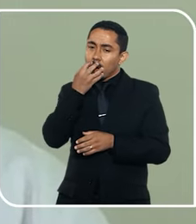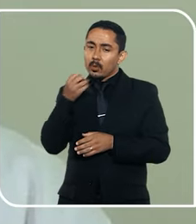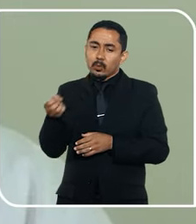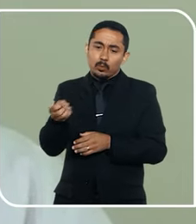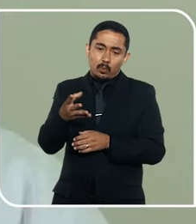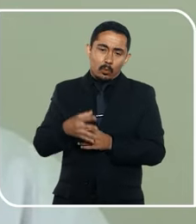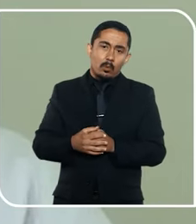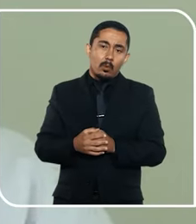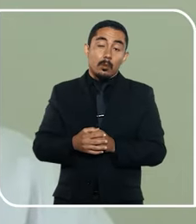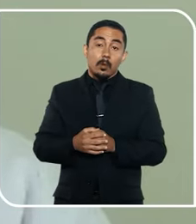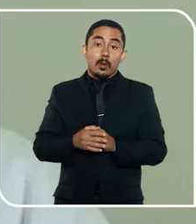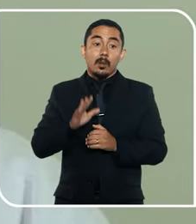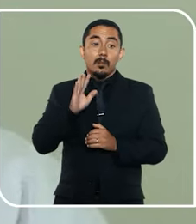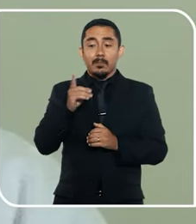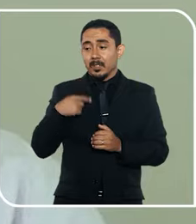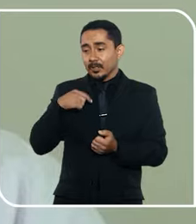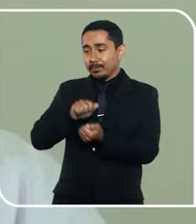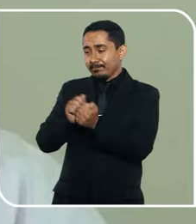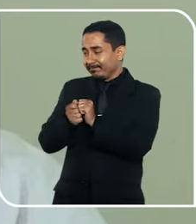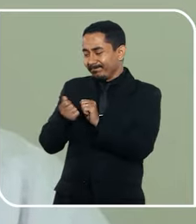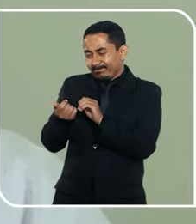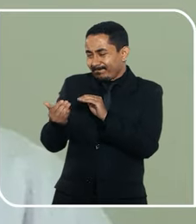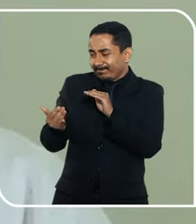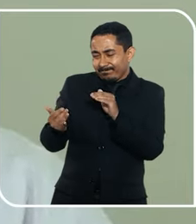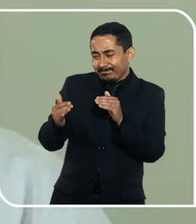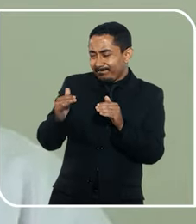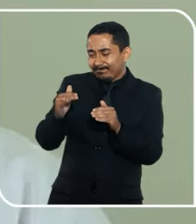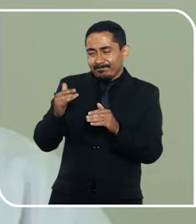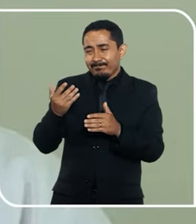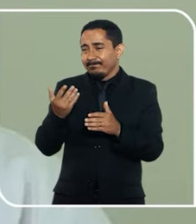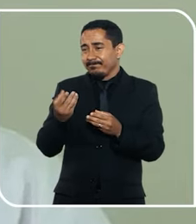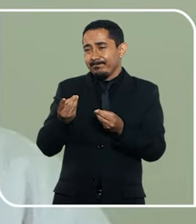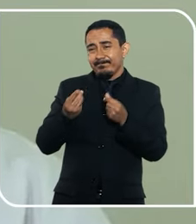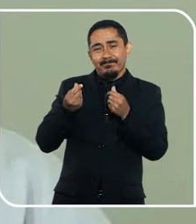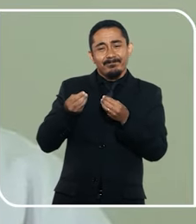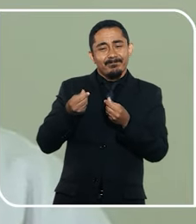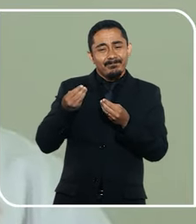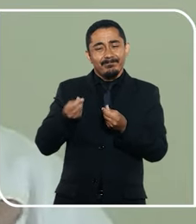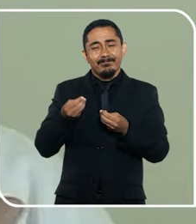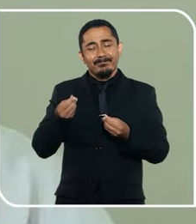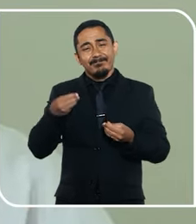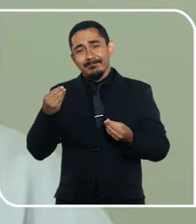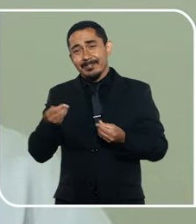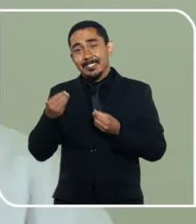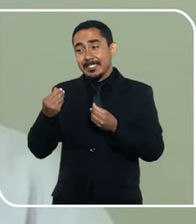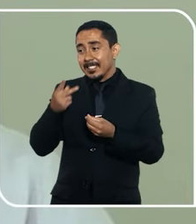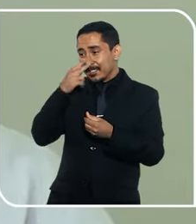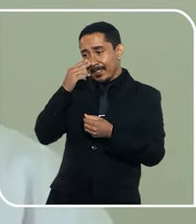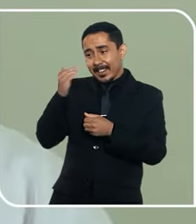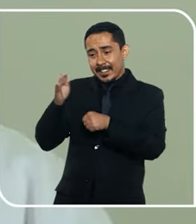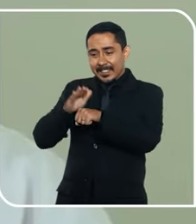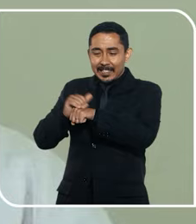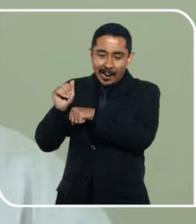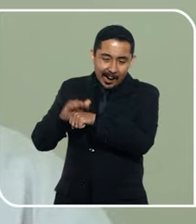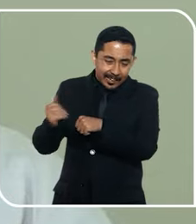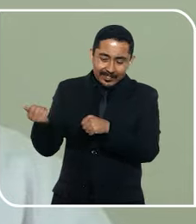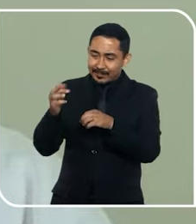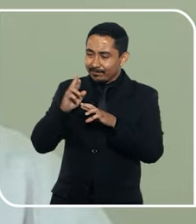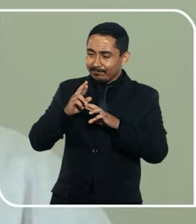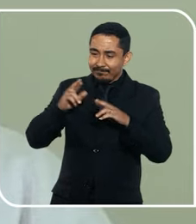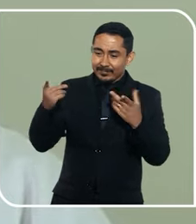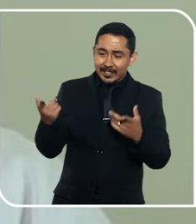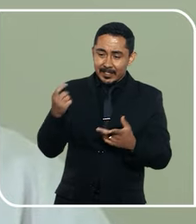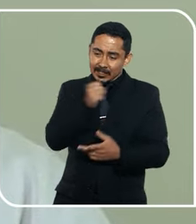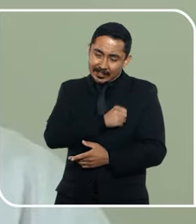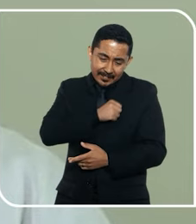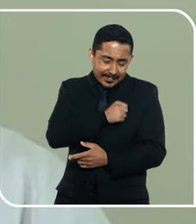outro pet e não consegui me adaptar. Digamos assim, o carinho e